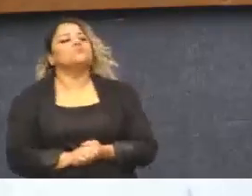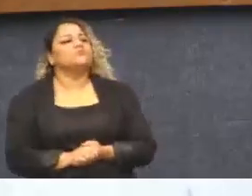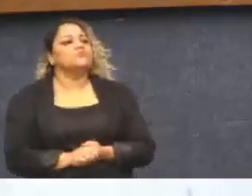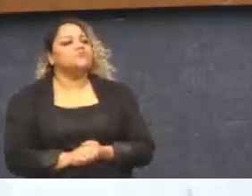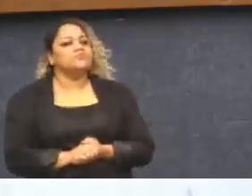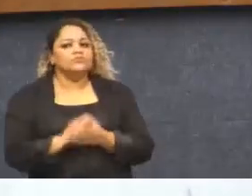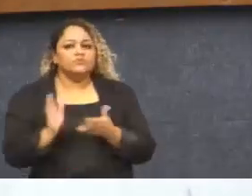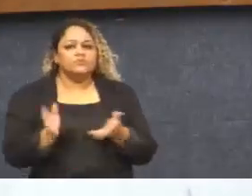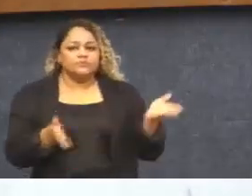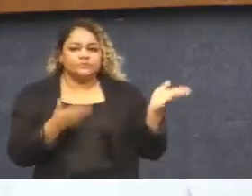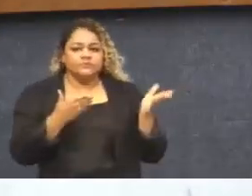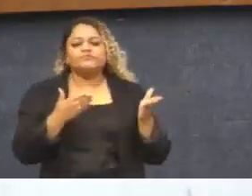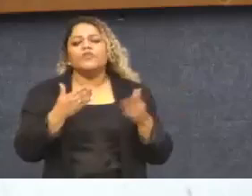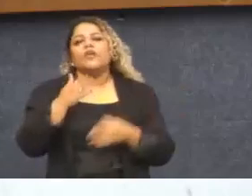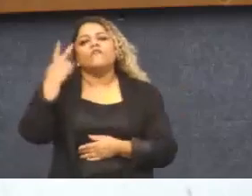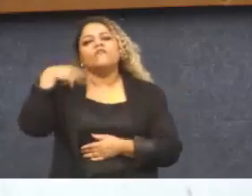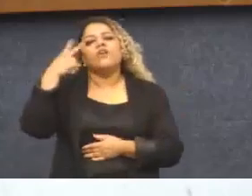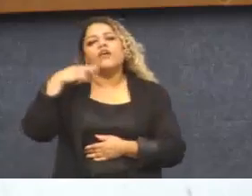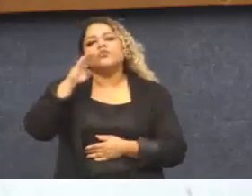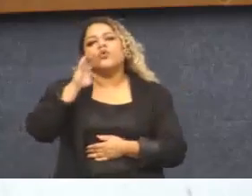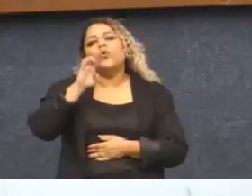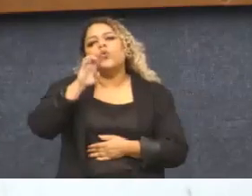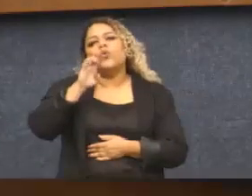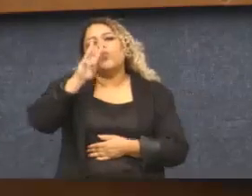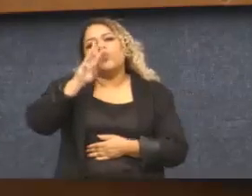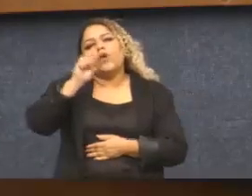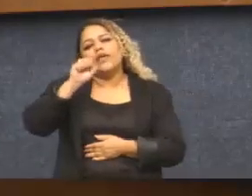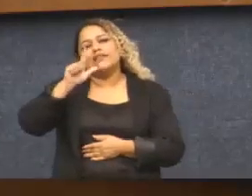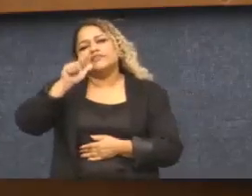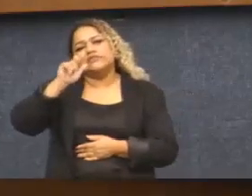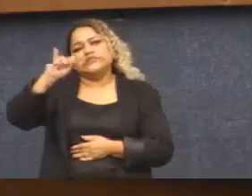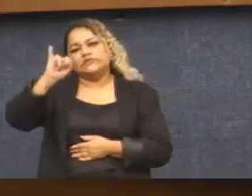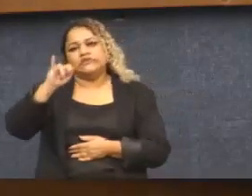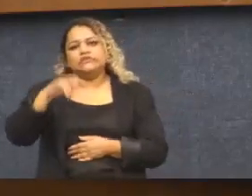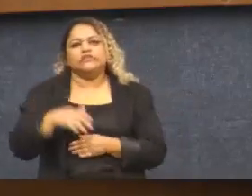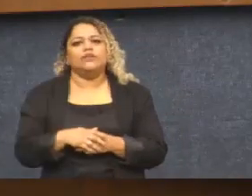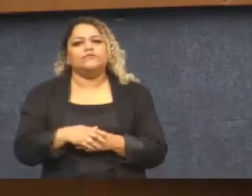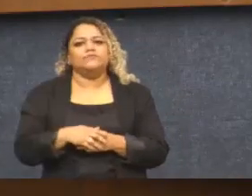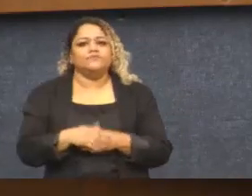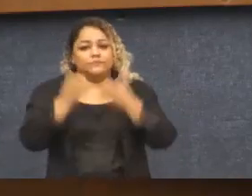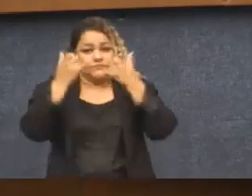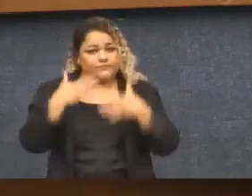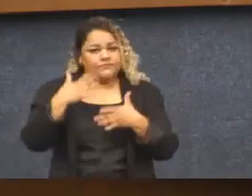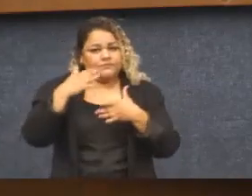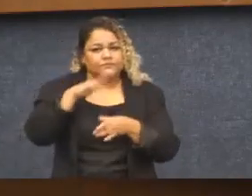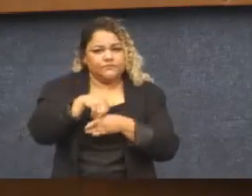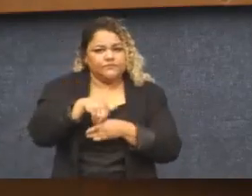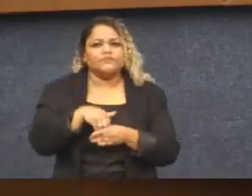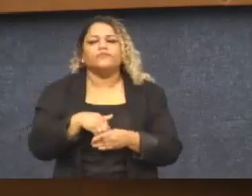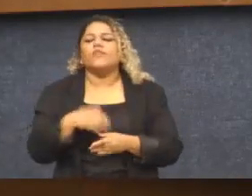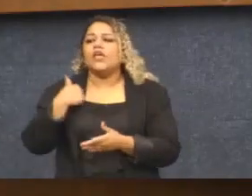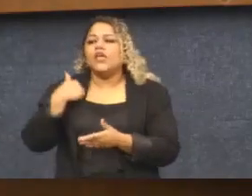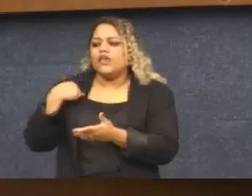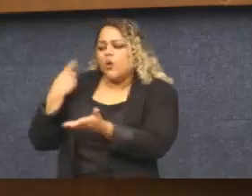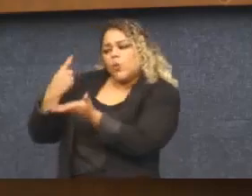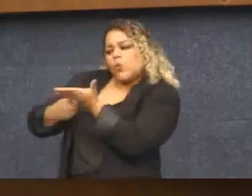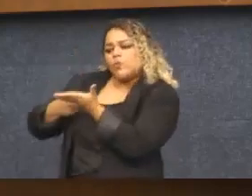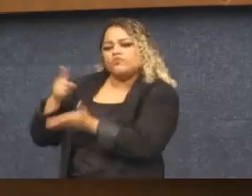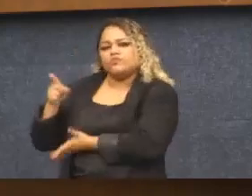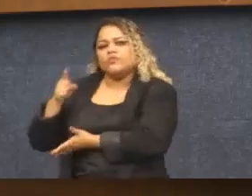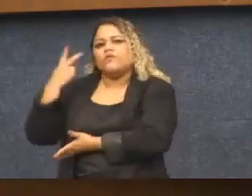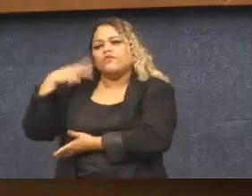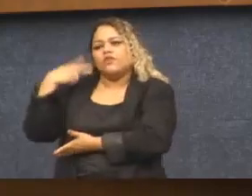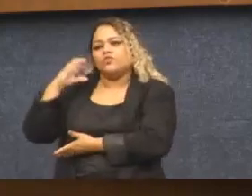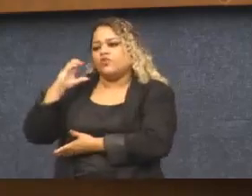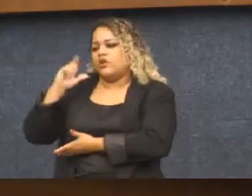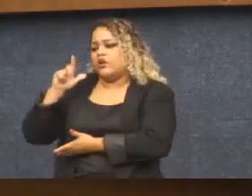Para encaminhar, vereador Wesley Moreira, do Progressistas. Só mesmo para poder cumprir aqui o compromisso feito com o vereador Cláudio. Ele passou por um